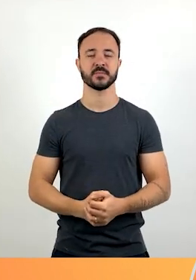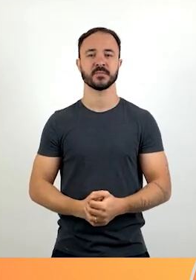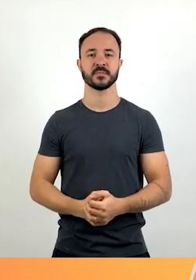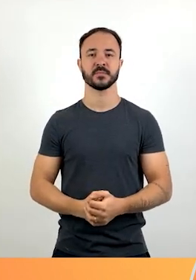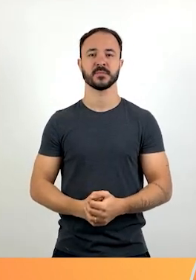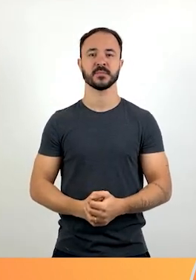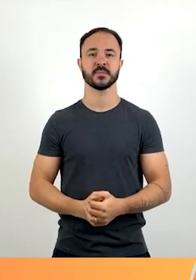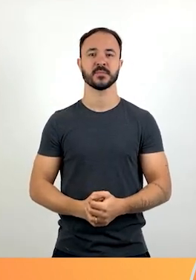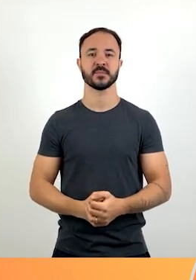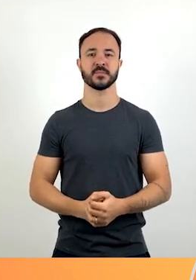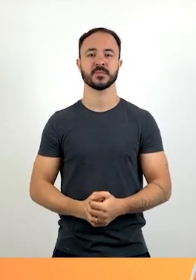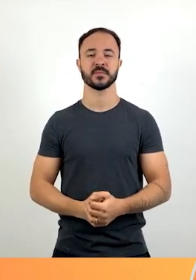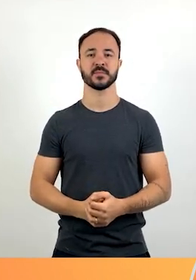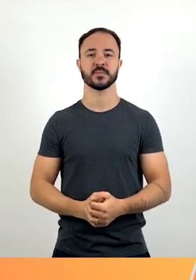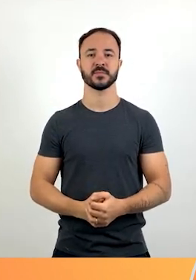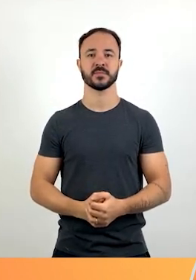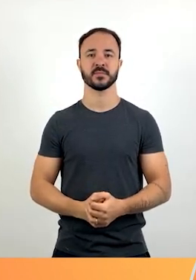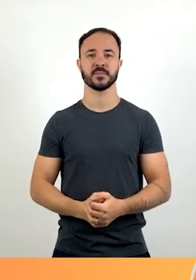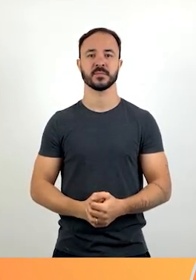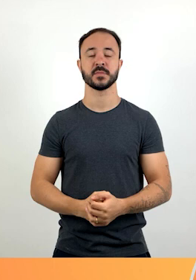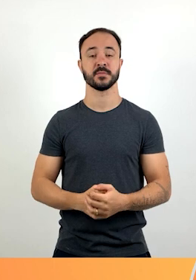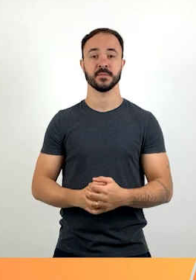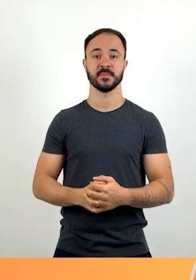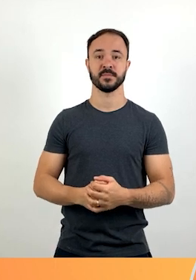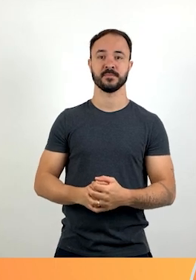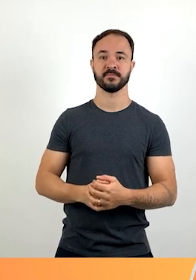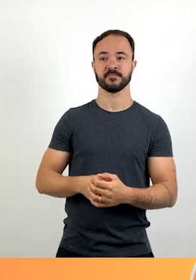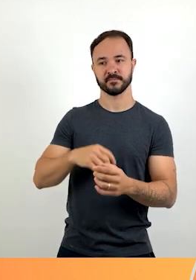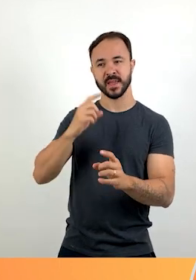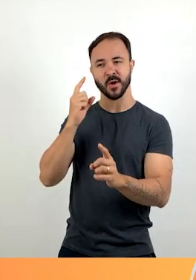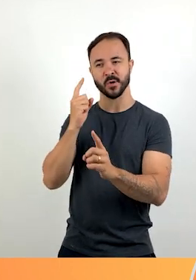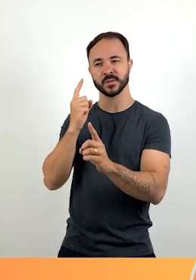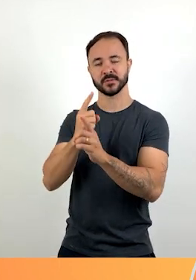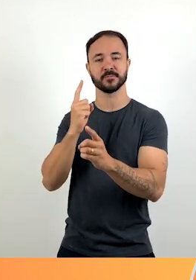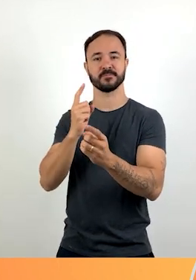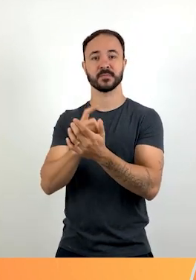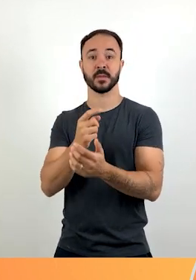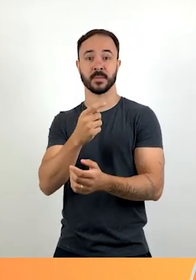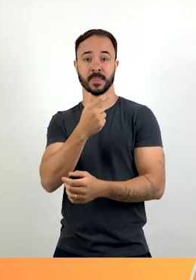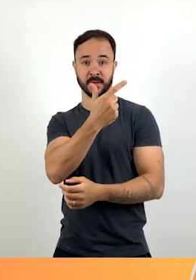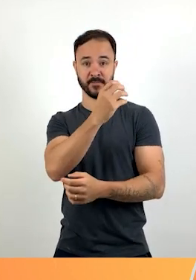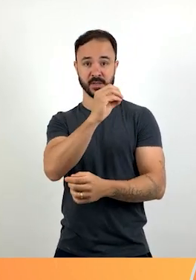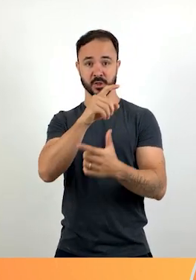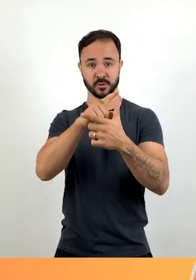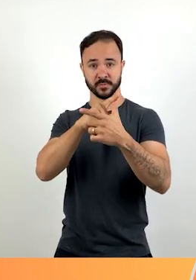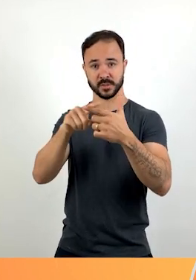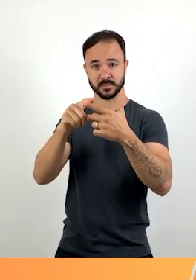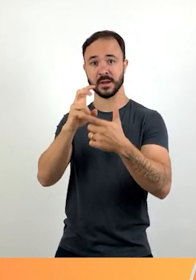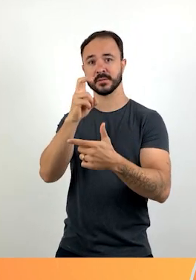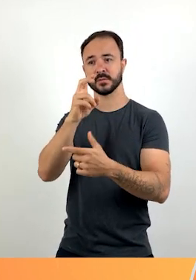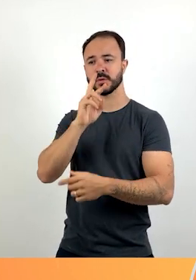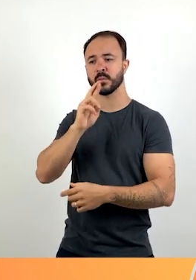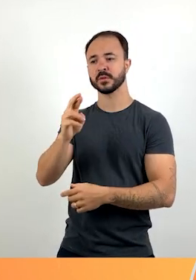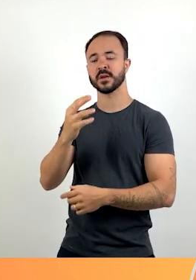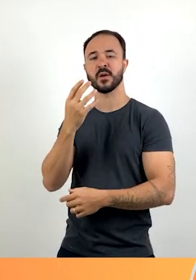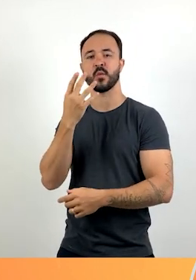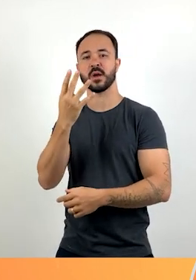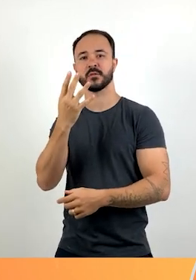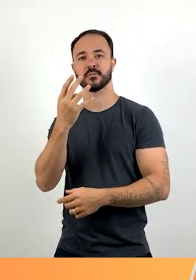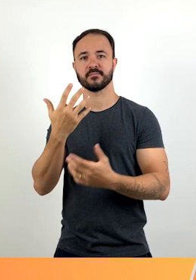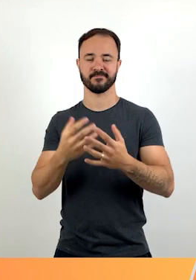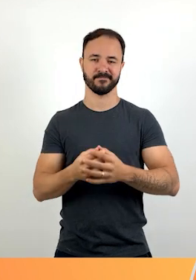9, 45. Mais 20 dividido para 5 é 4. 4 vezes 8